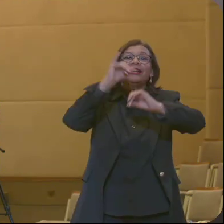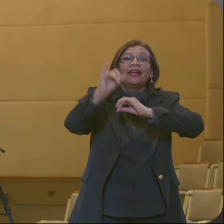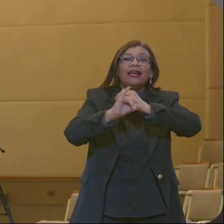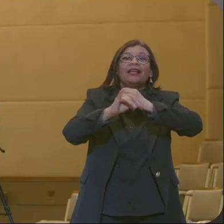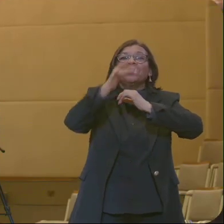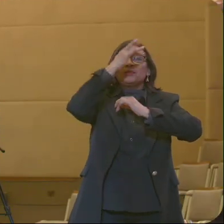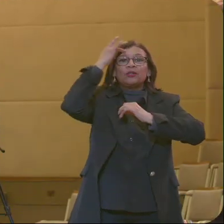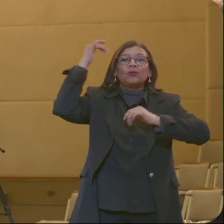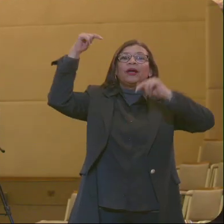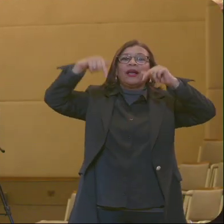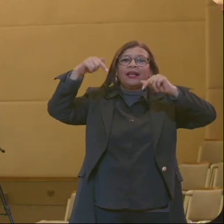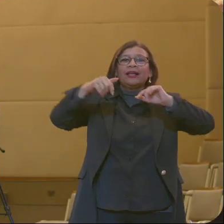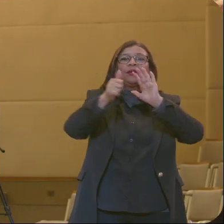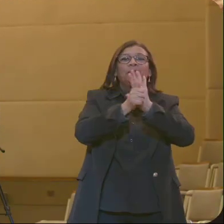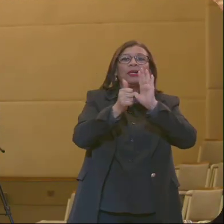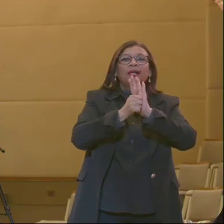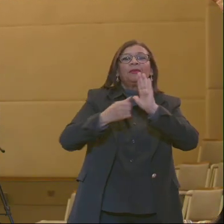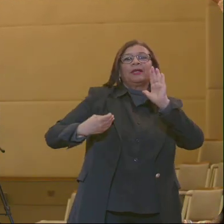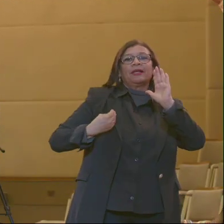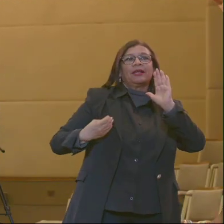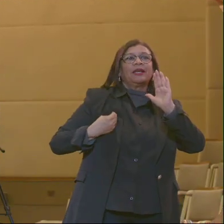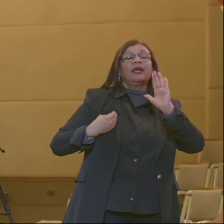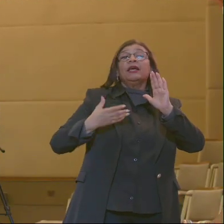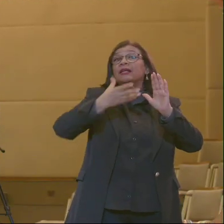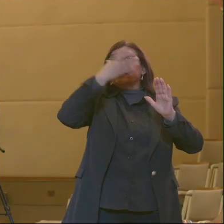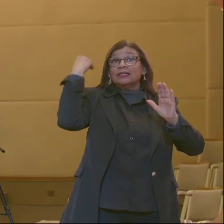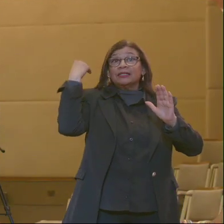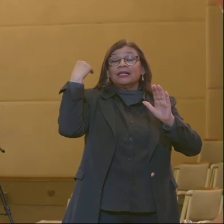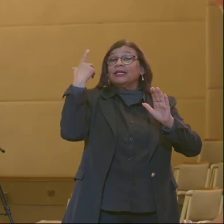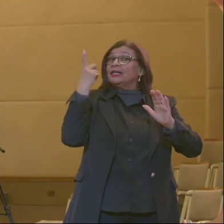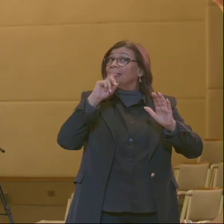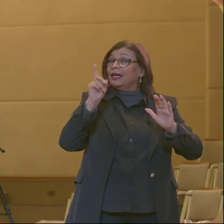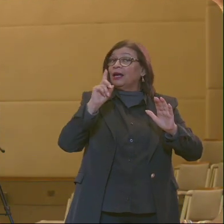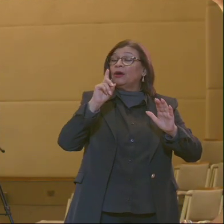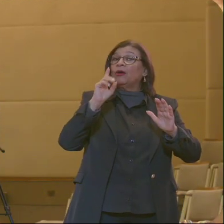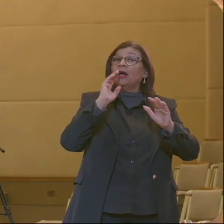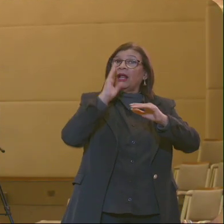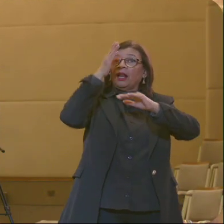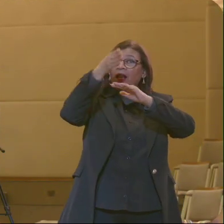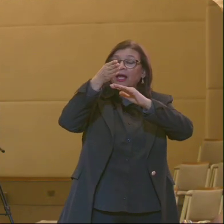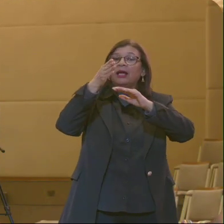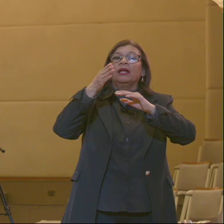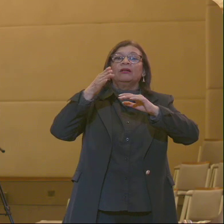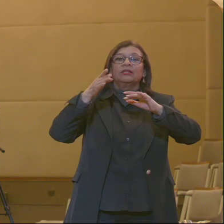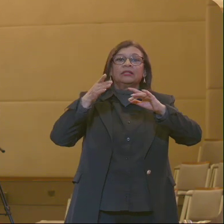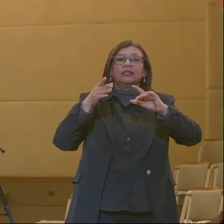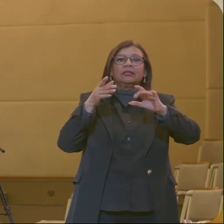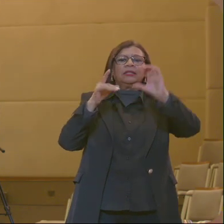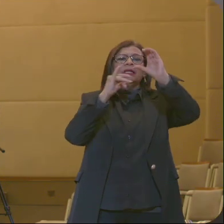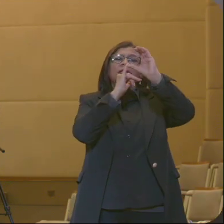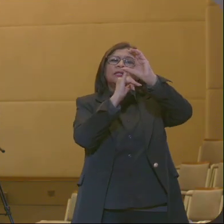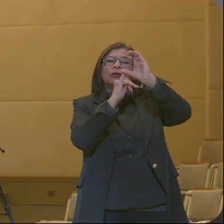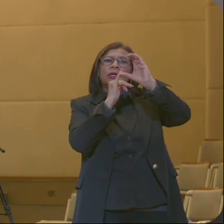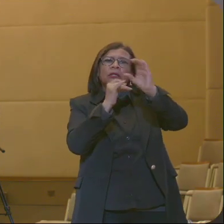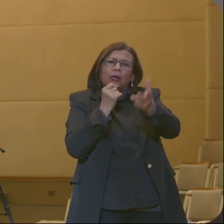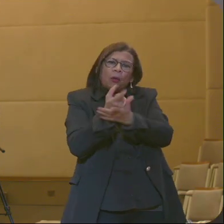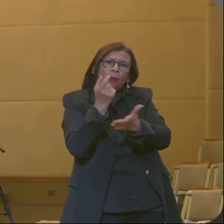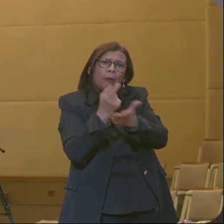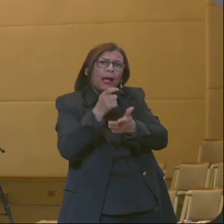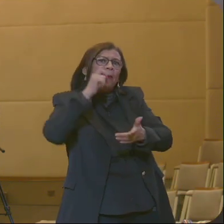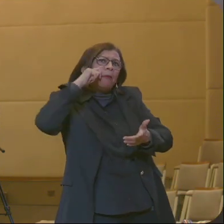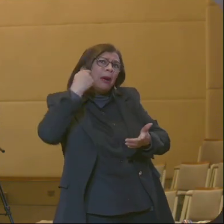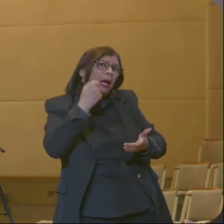na sede do Batel, não esquece de passar ali no estande da Cristolândia e abençoar aí esse projeto, levando o pãozinho fabricado